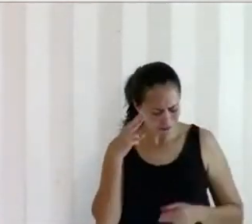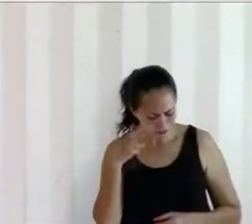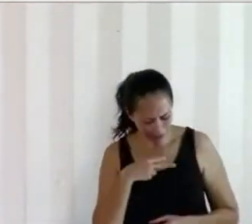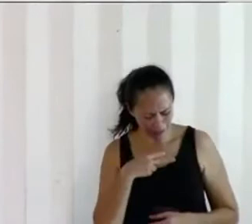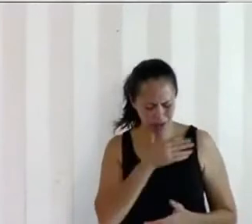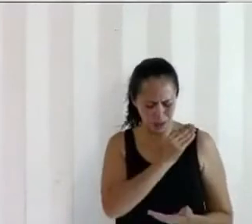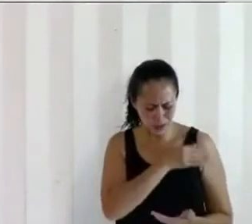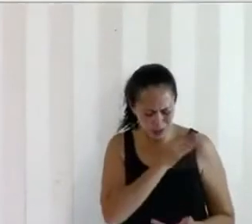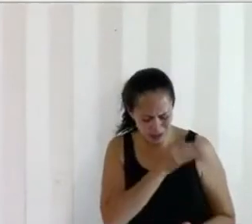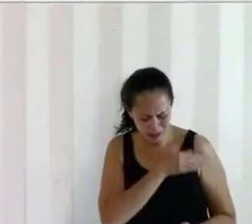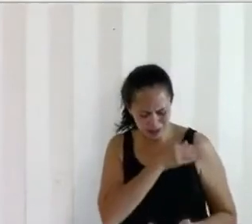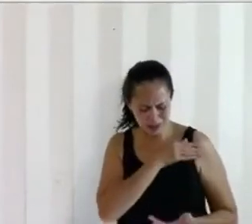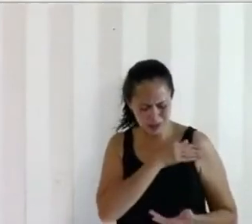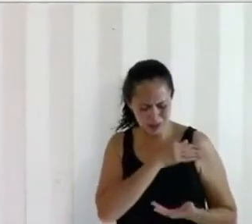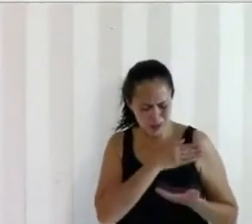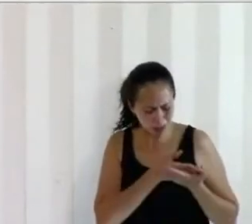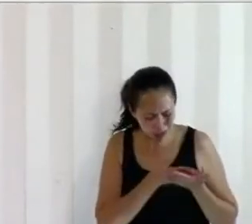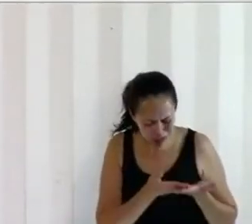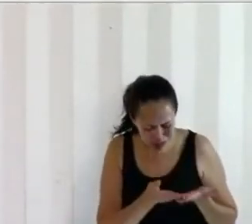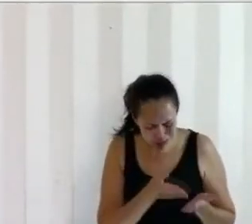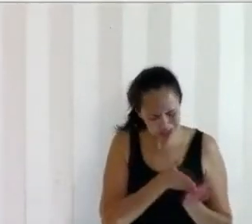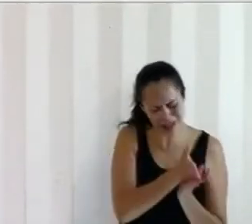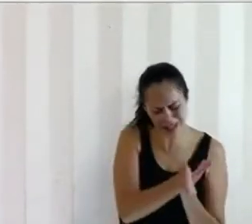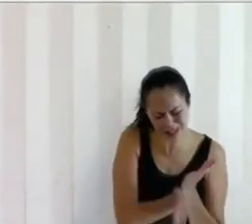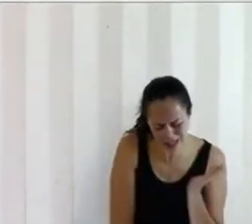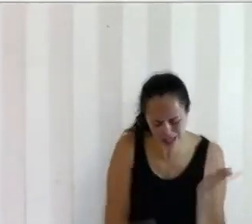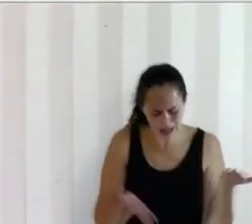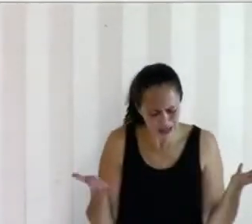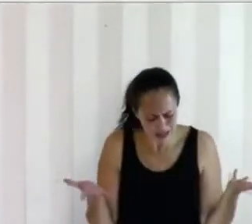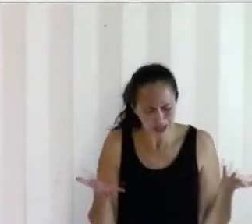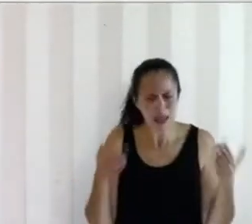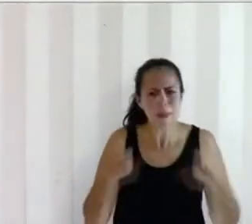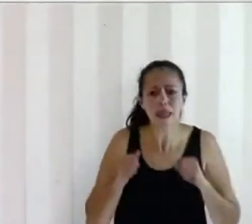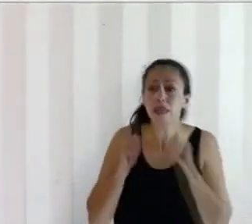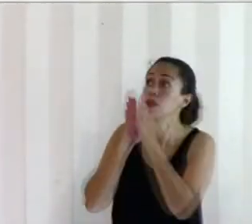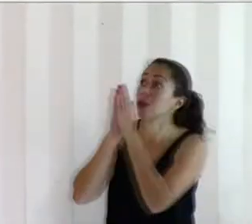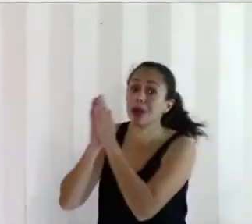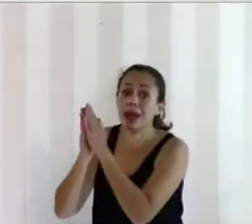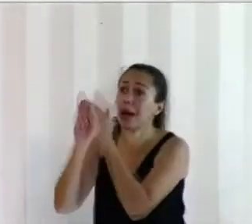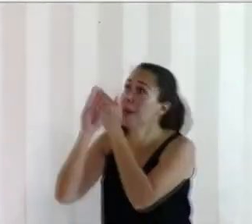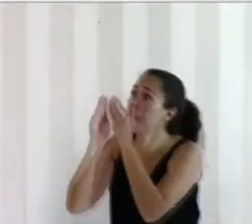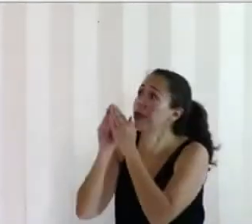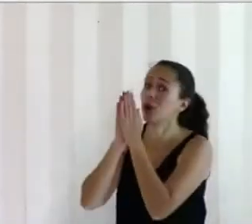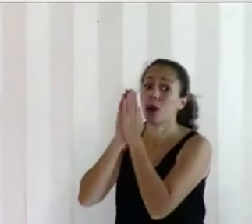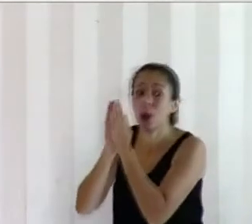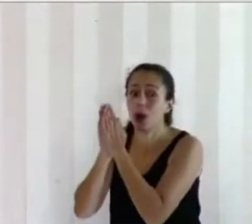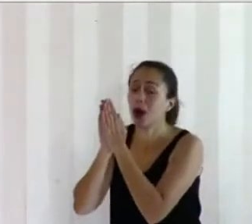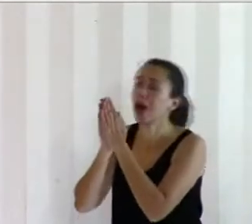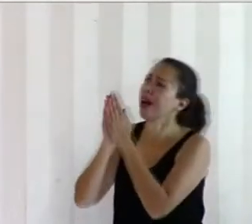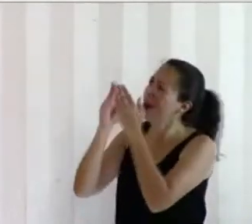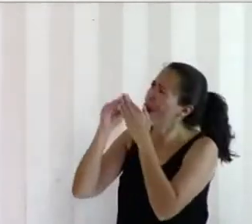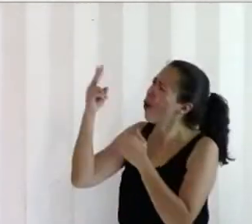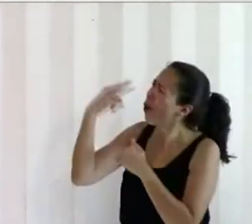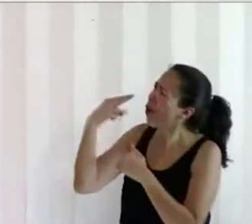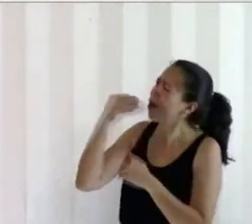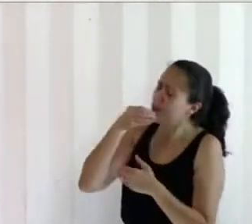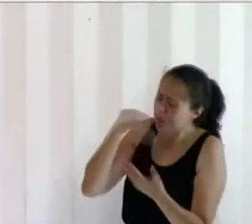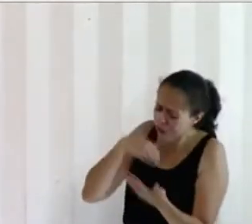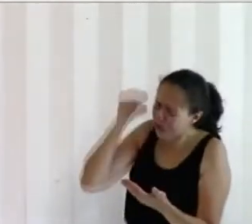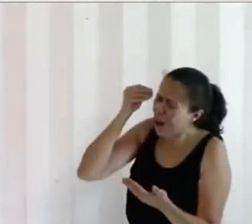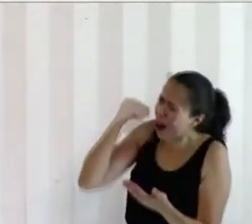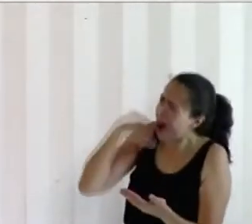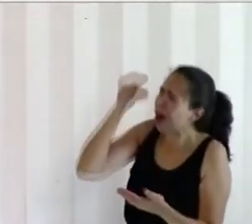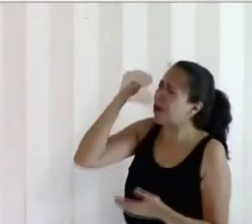Senhor, me ajuda. Eu sou tão fraco, talvez aquilo que eu queria fazer eu não estou conseguindo fazer, mas eu não posso